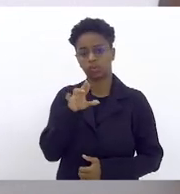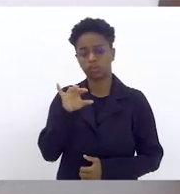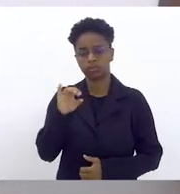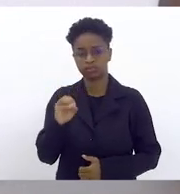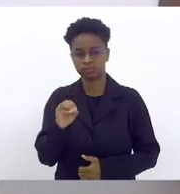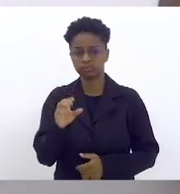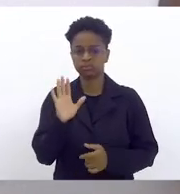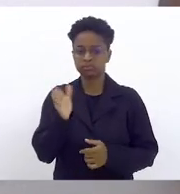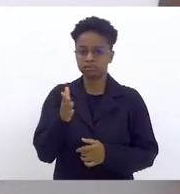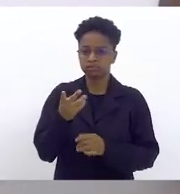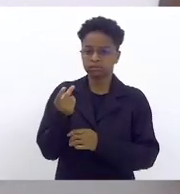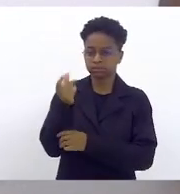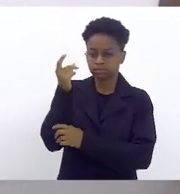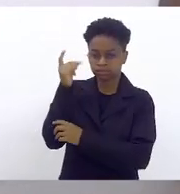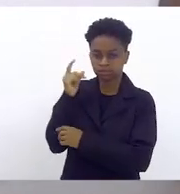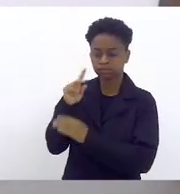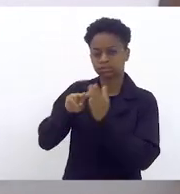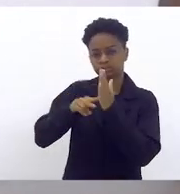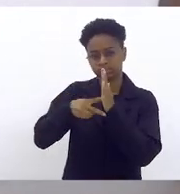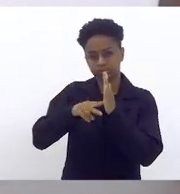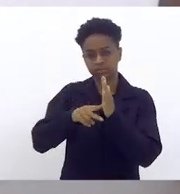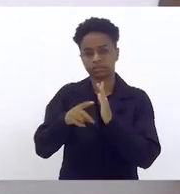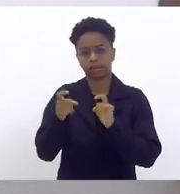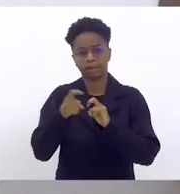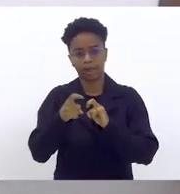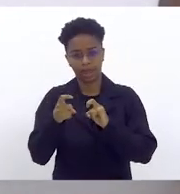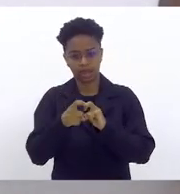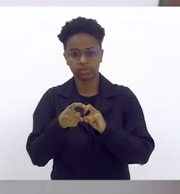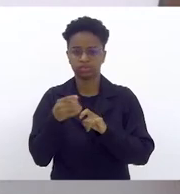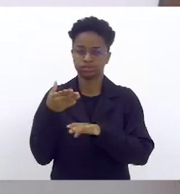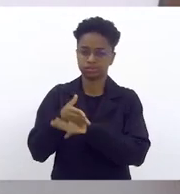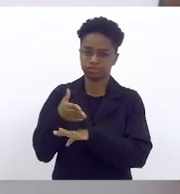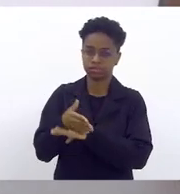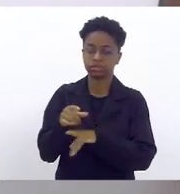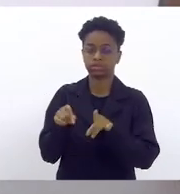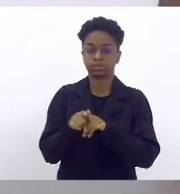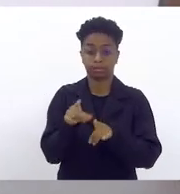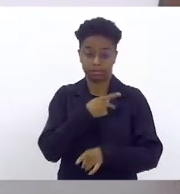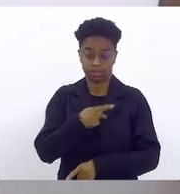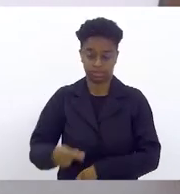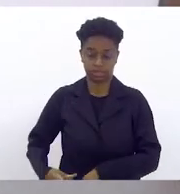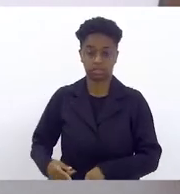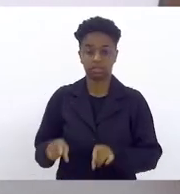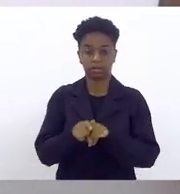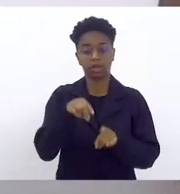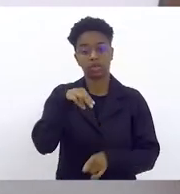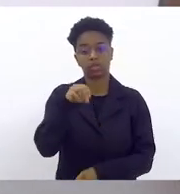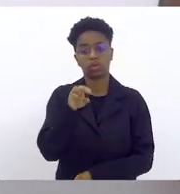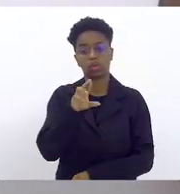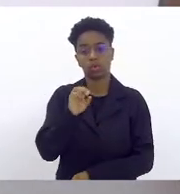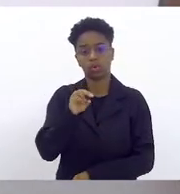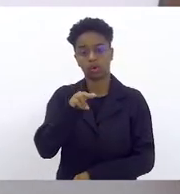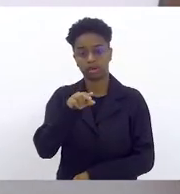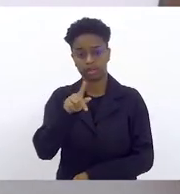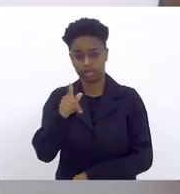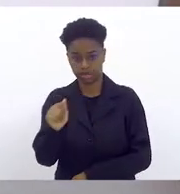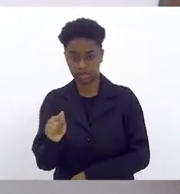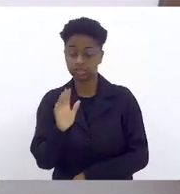tempo presidente do Sindicato dos Médicos né Noronha que representou o ministério aqui